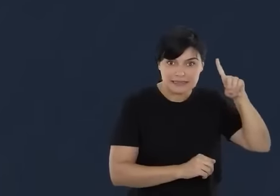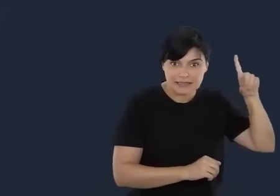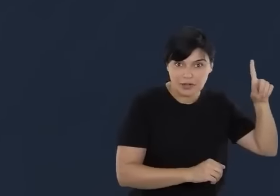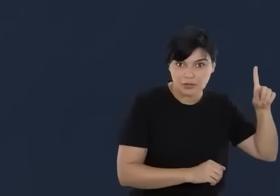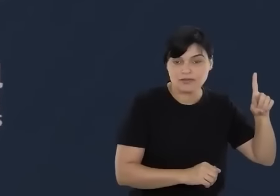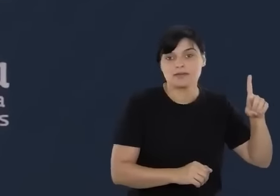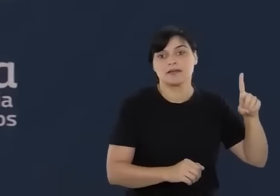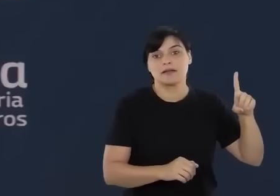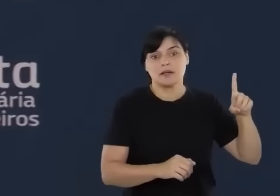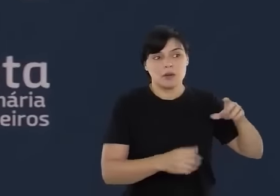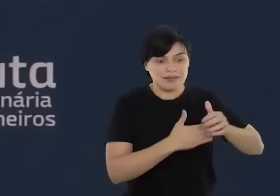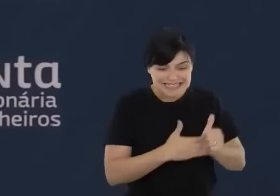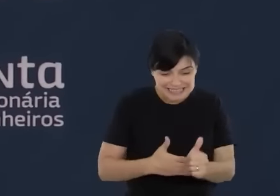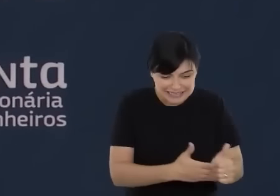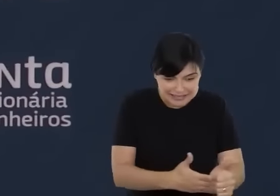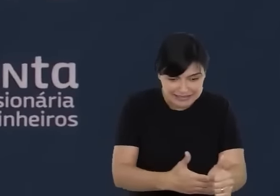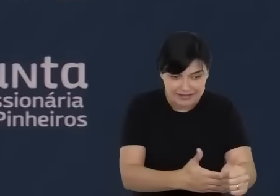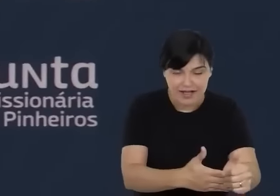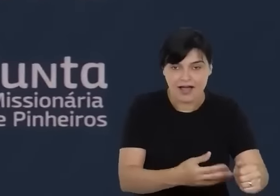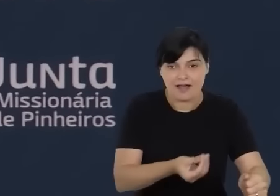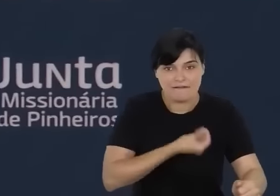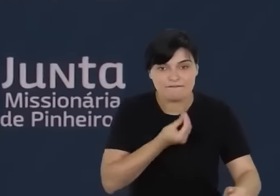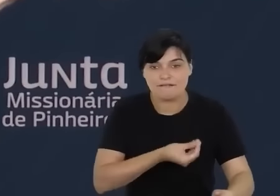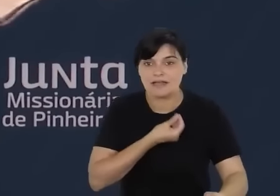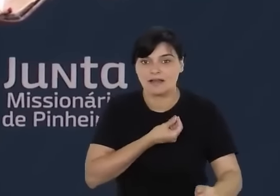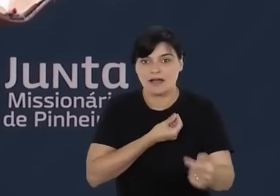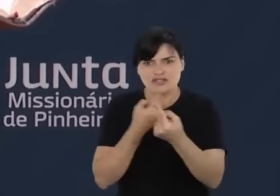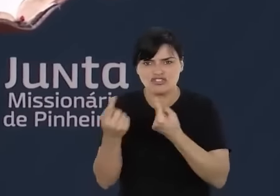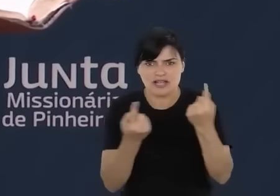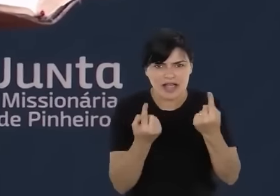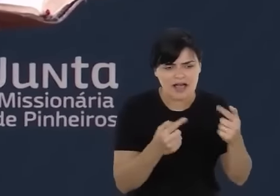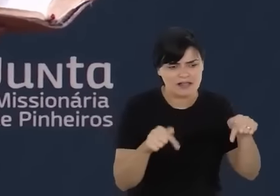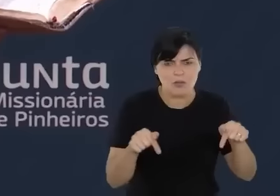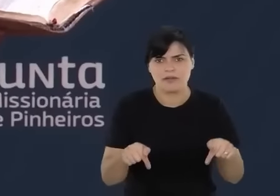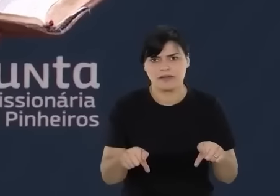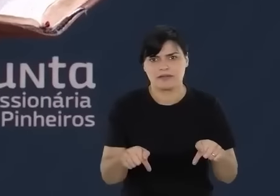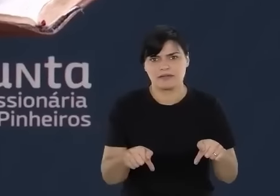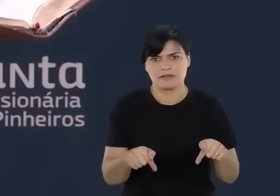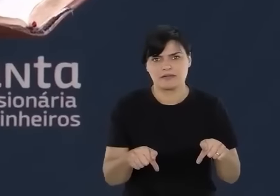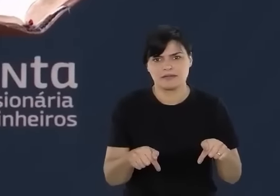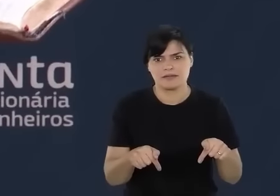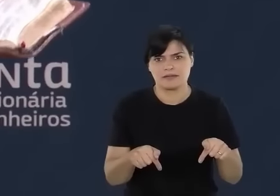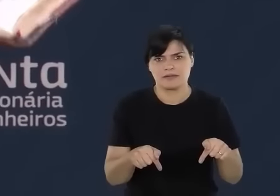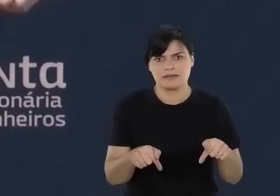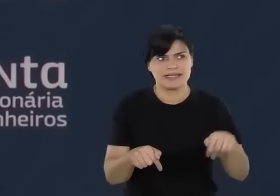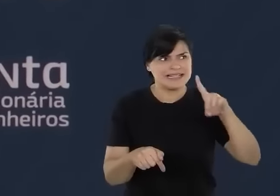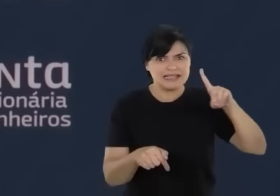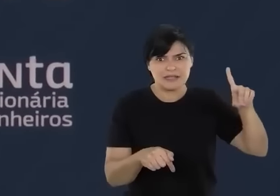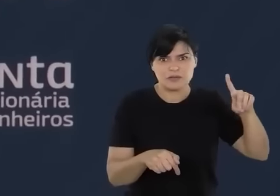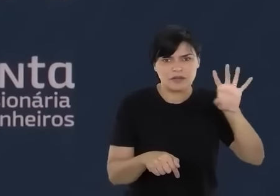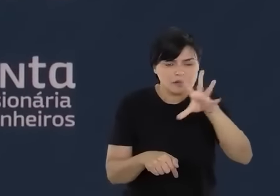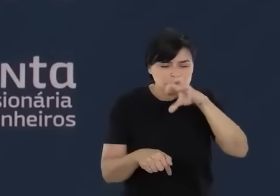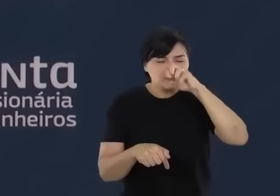movemos e existimos ele quem nos dá vida a respiração e tudo mais se ele fechar a torneira do oxigênio você e eu caímos e viramos